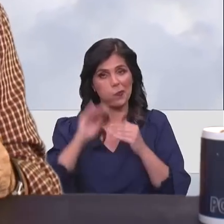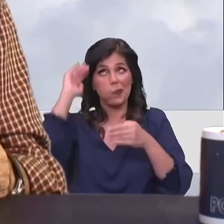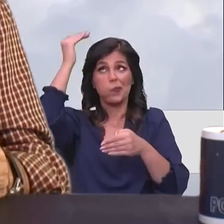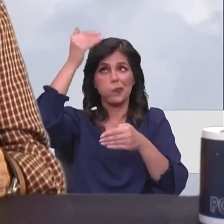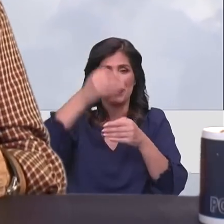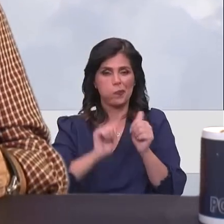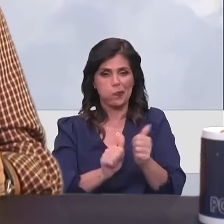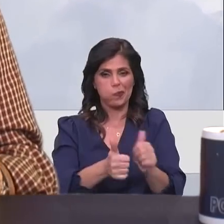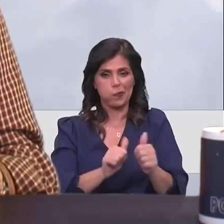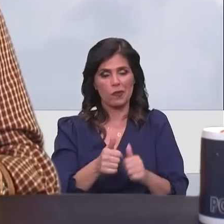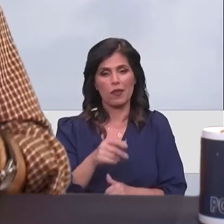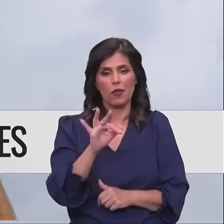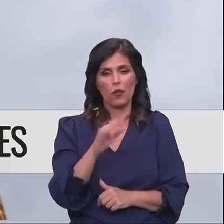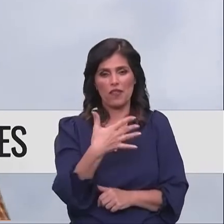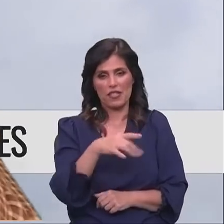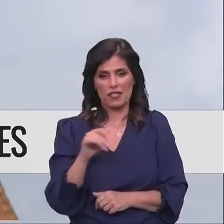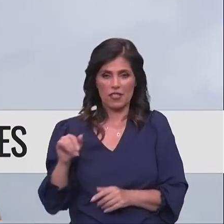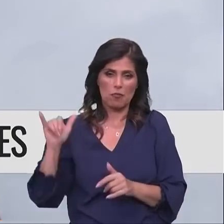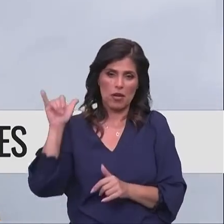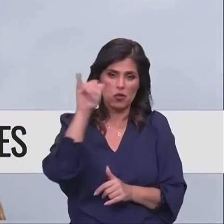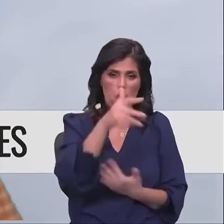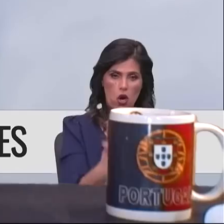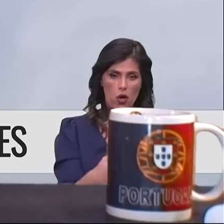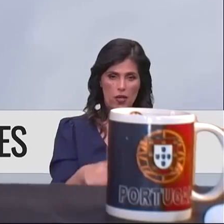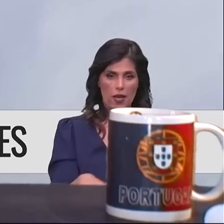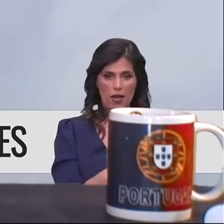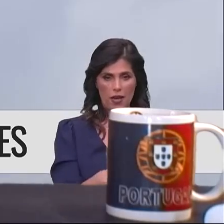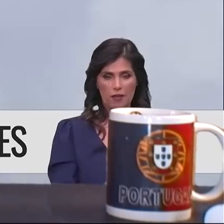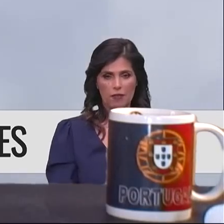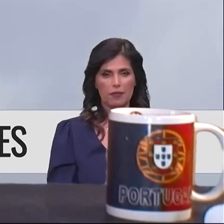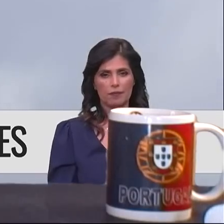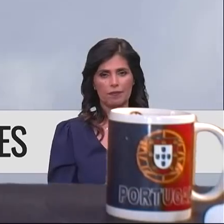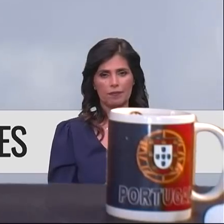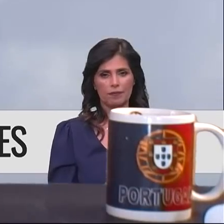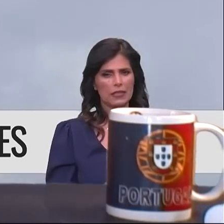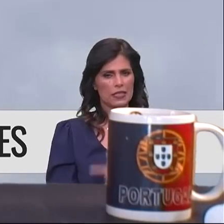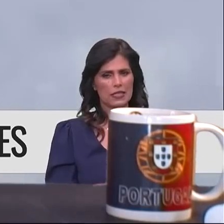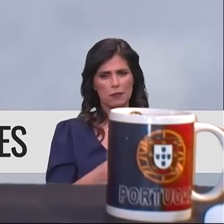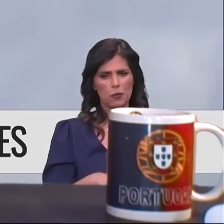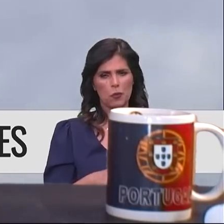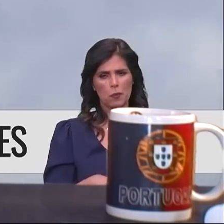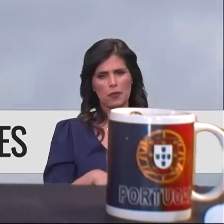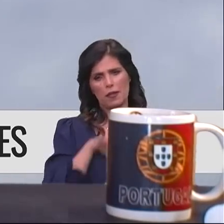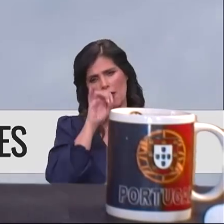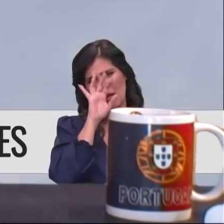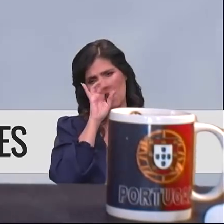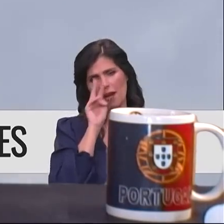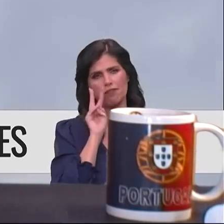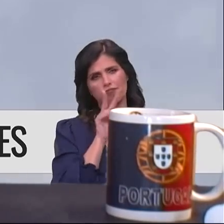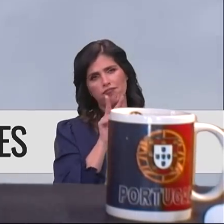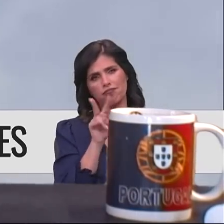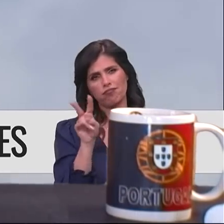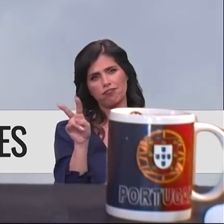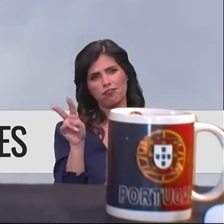metade continuam a votar a favor de costa mas vocês querem apostar comigo não quer sabermos é só andagens não terão mas podiam até fazer uma